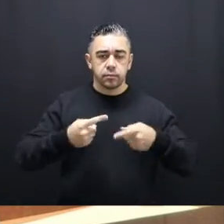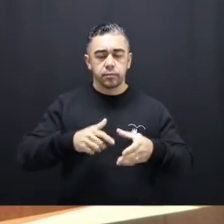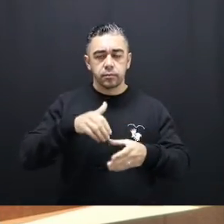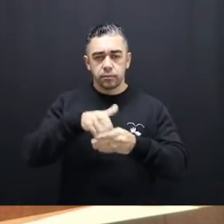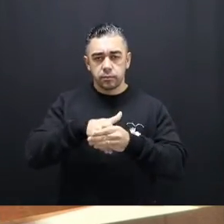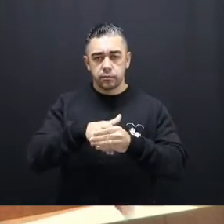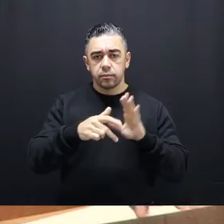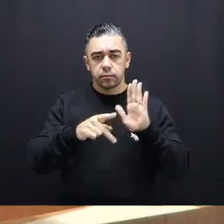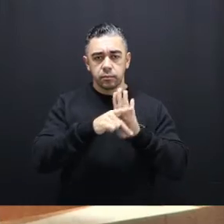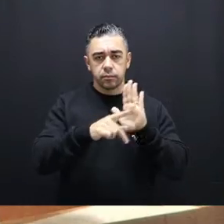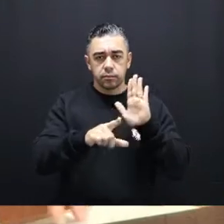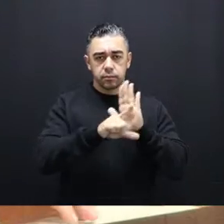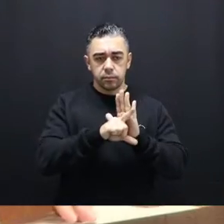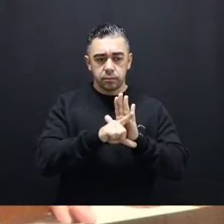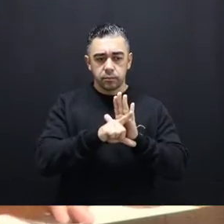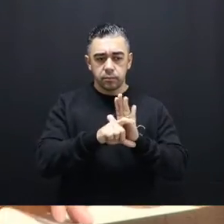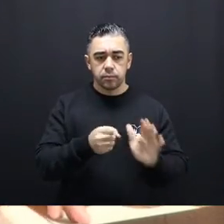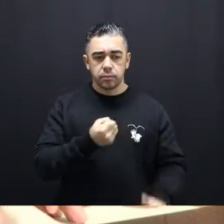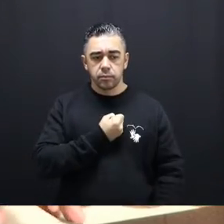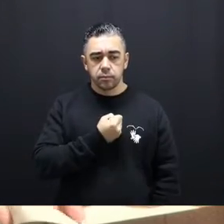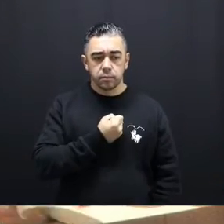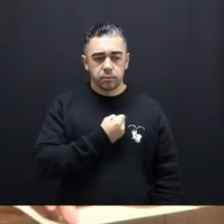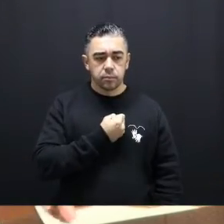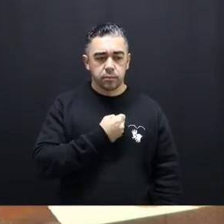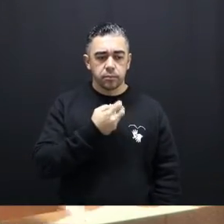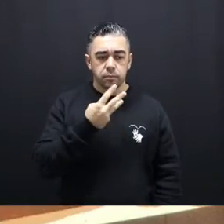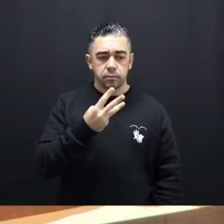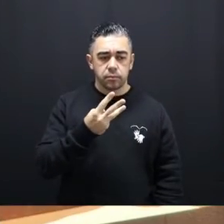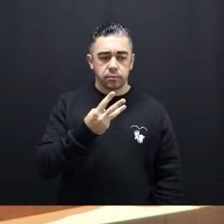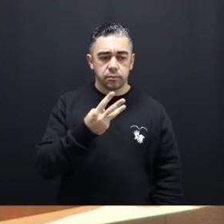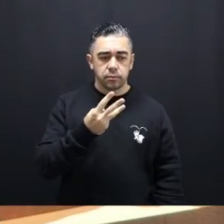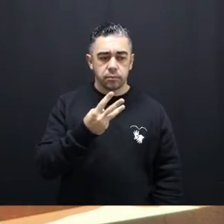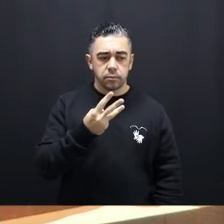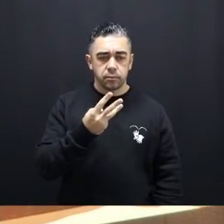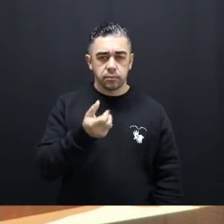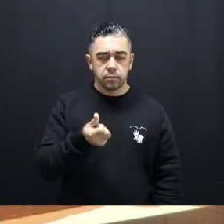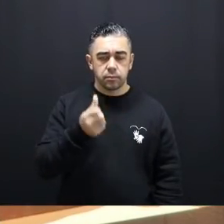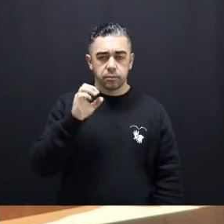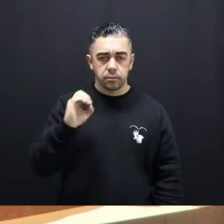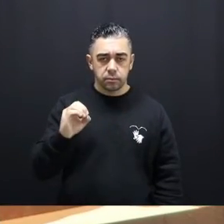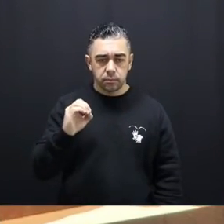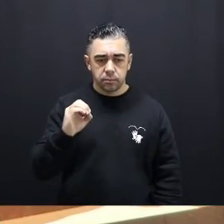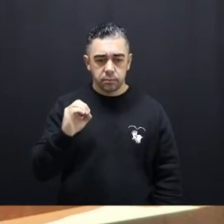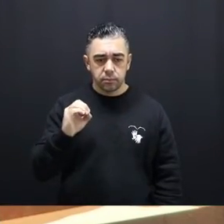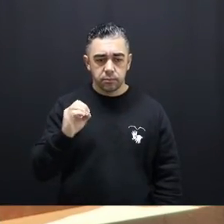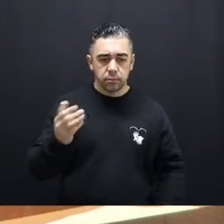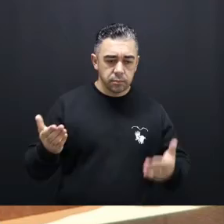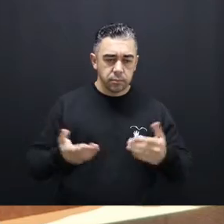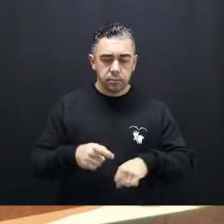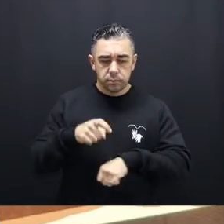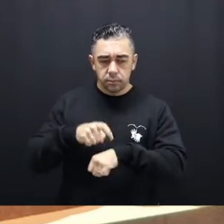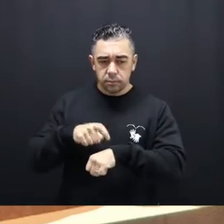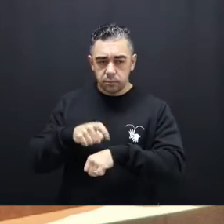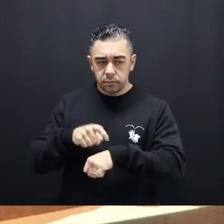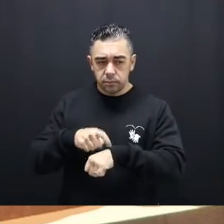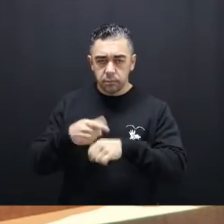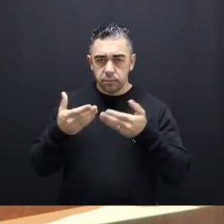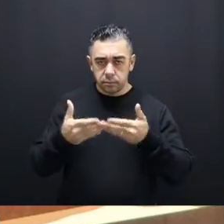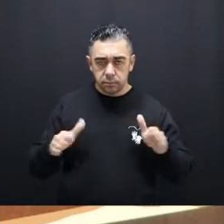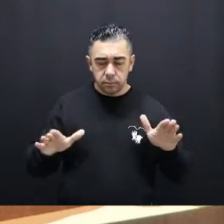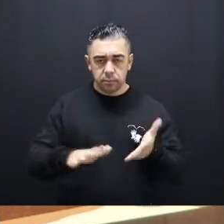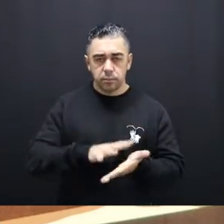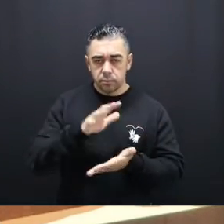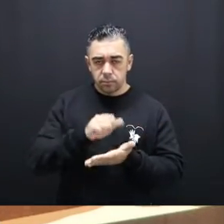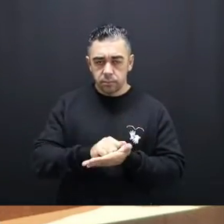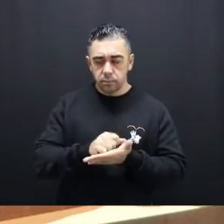do projeto de lei de número 360 neste momento gostaria de abrir as inscrições